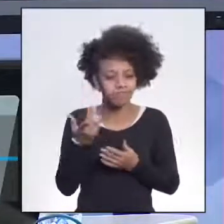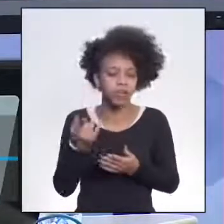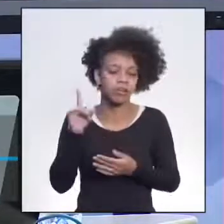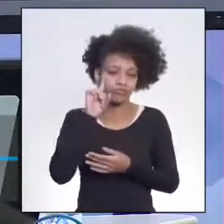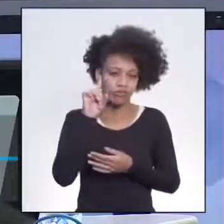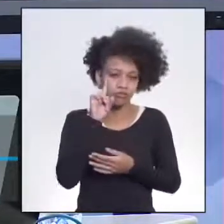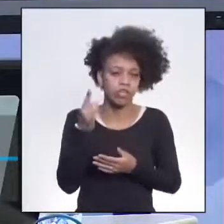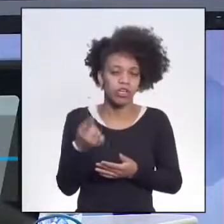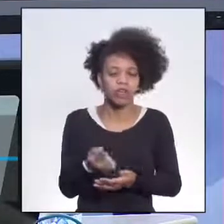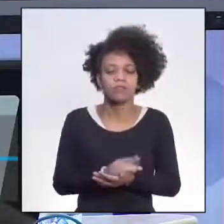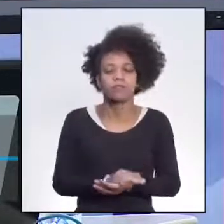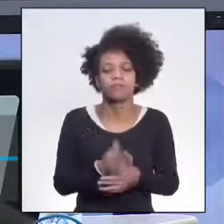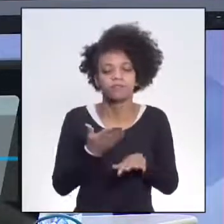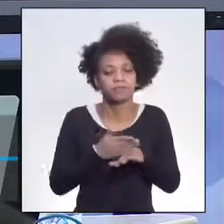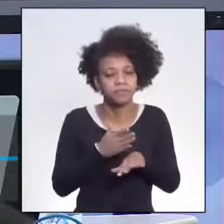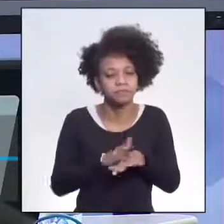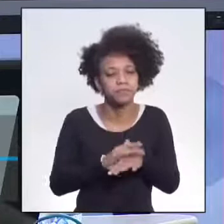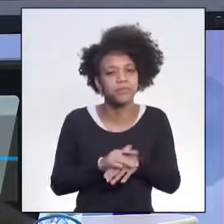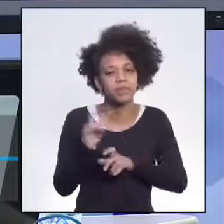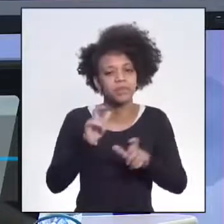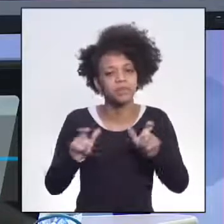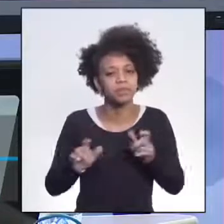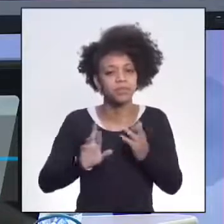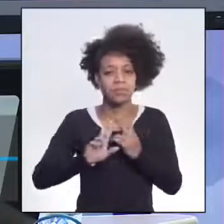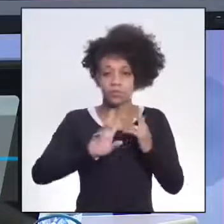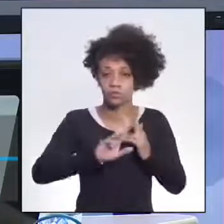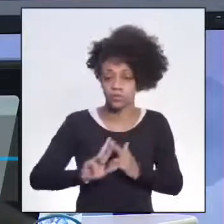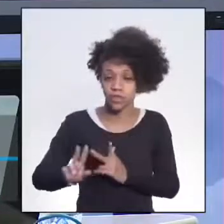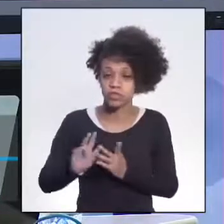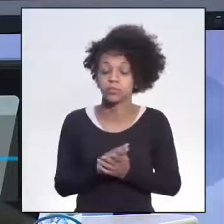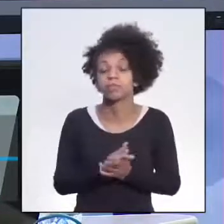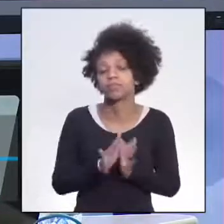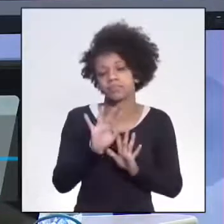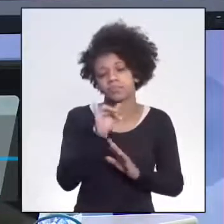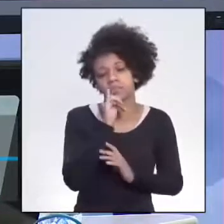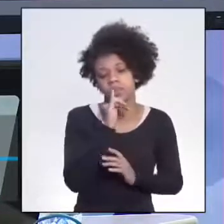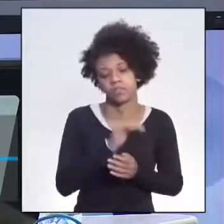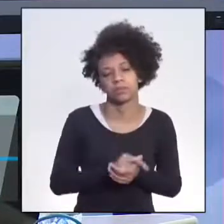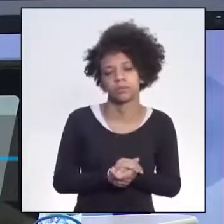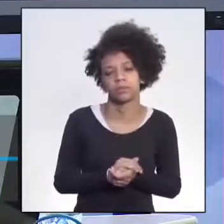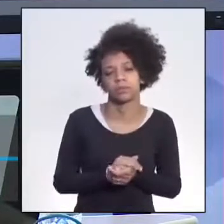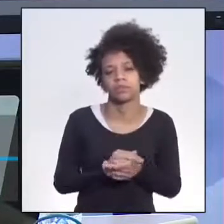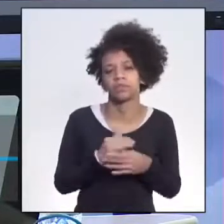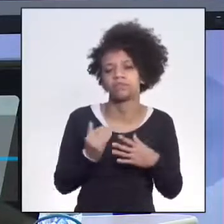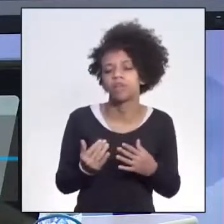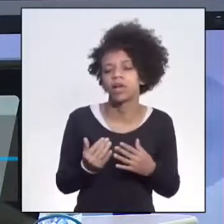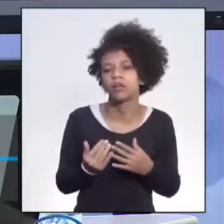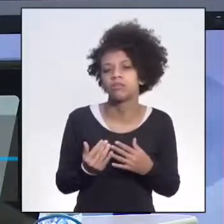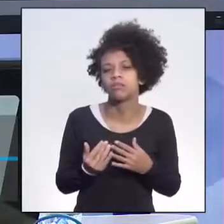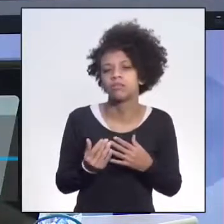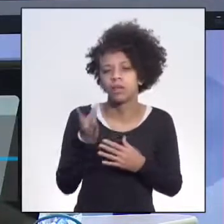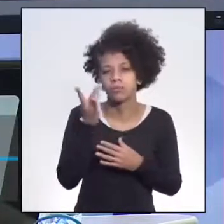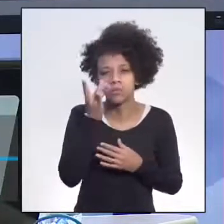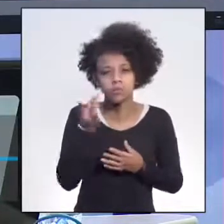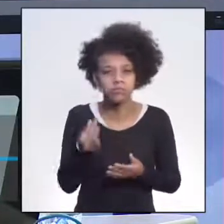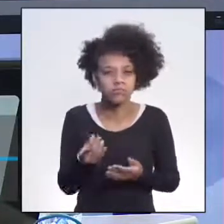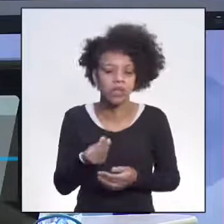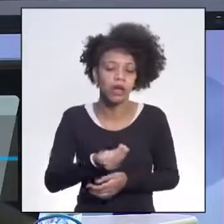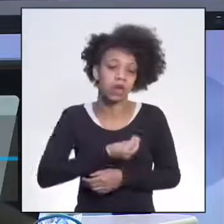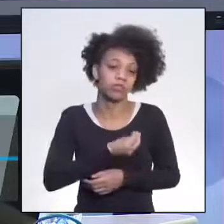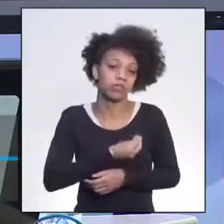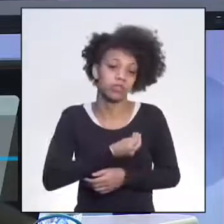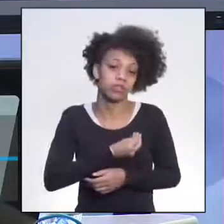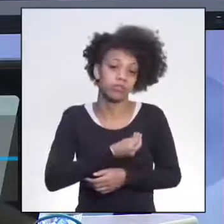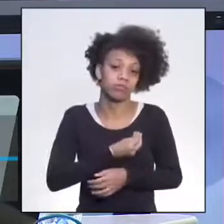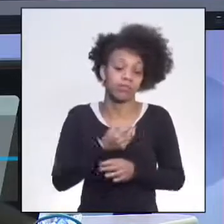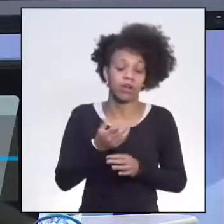dia, no cotidiano das pessoas de formas diferentes, né? Por exemplo, provavelmente está presente na minha vida de uma forma, talvez na